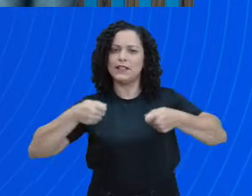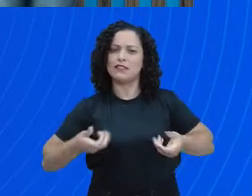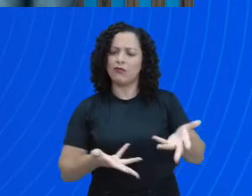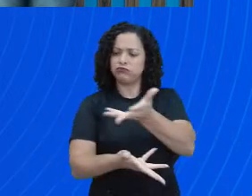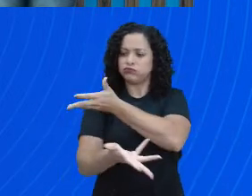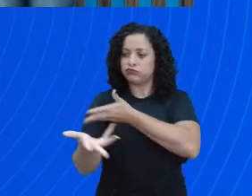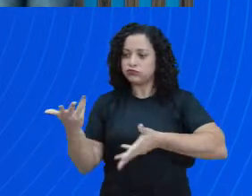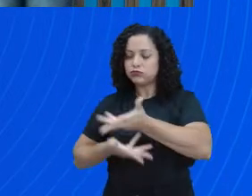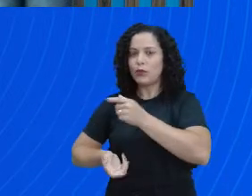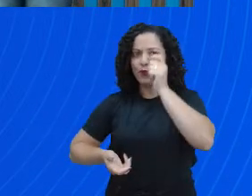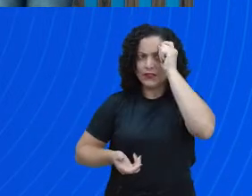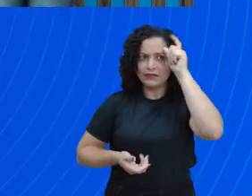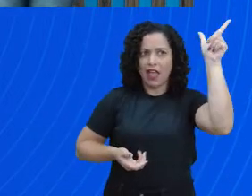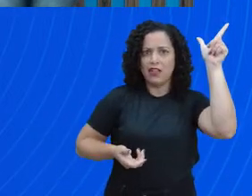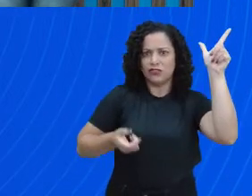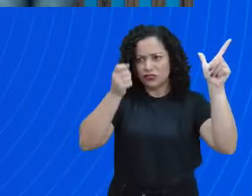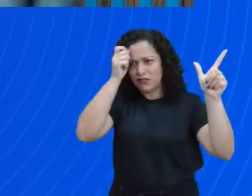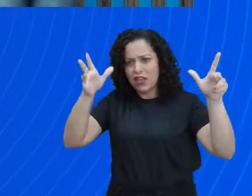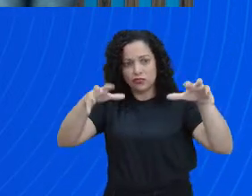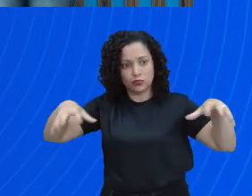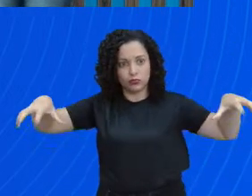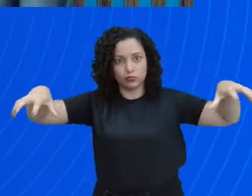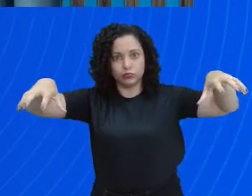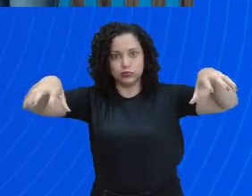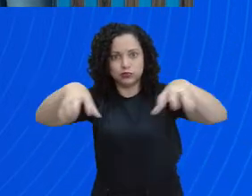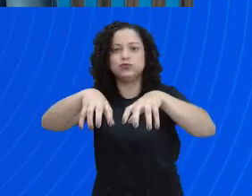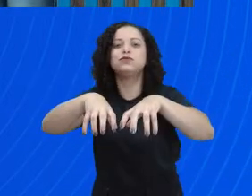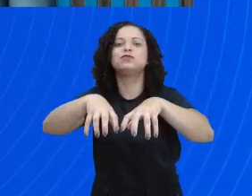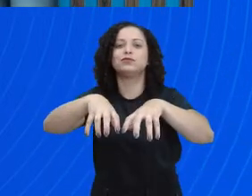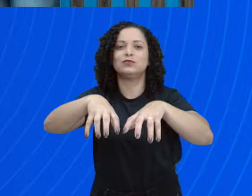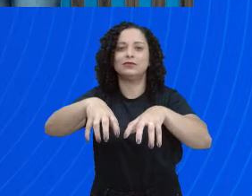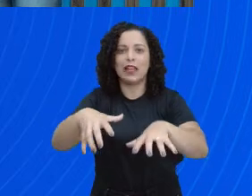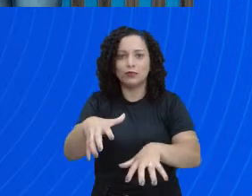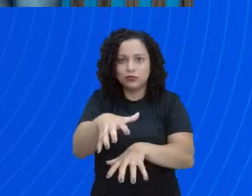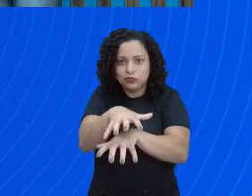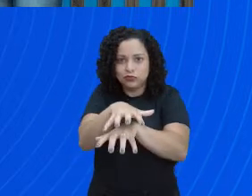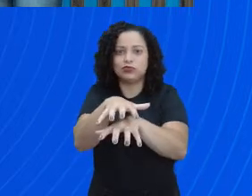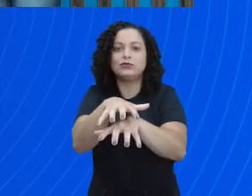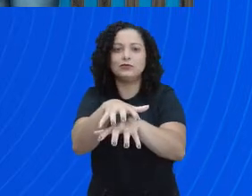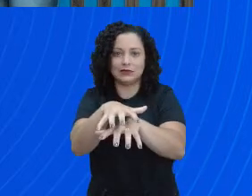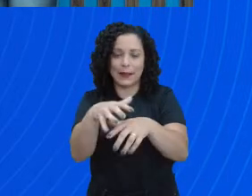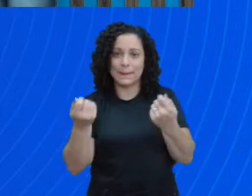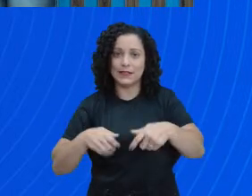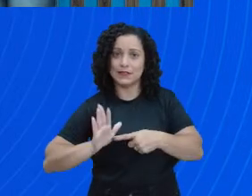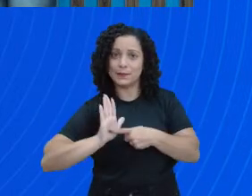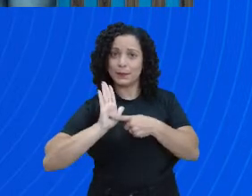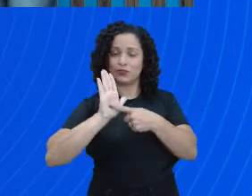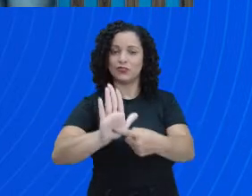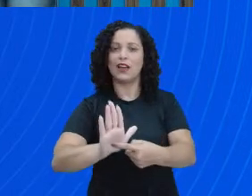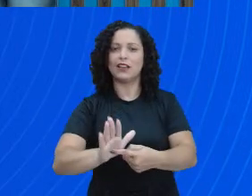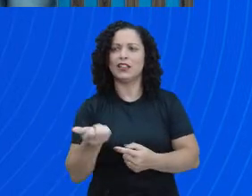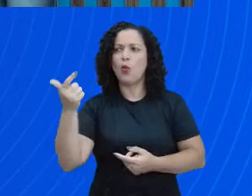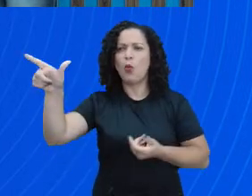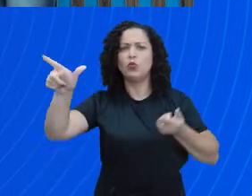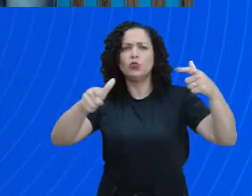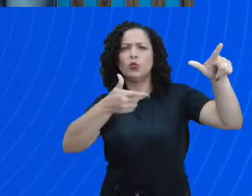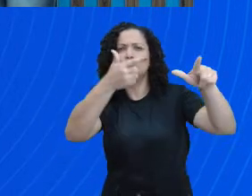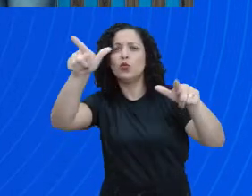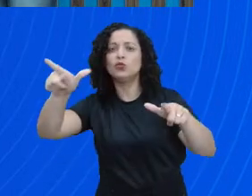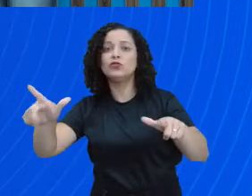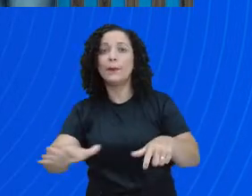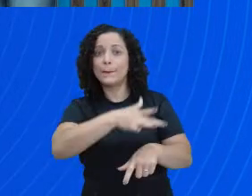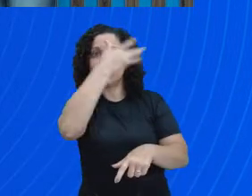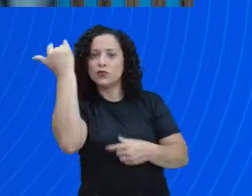conjunto. As ideias têm que ser discutidas, as ideias precisam ser apresentadas para que outros, né,